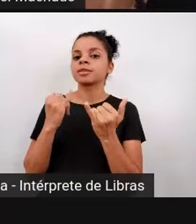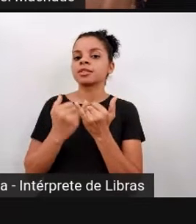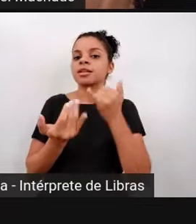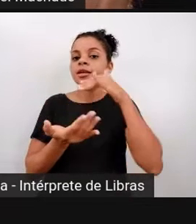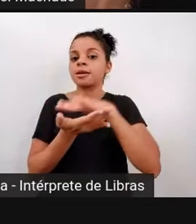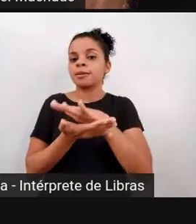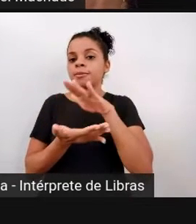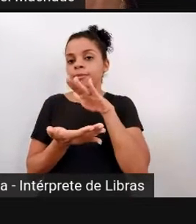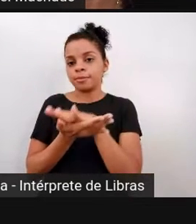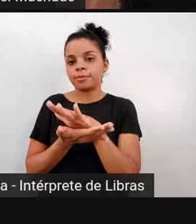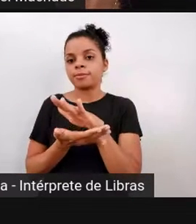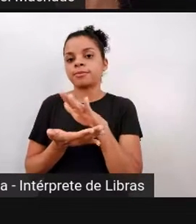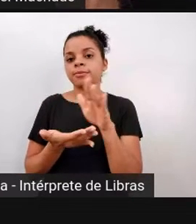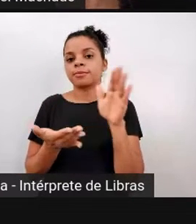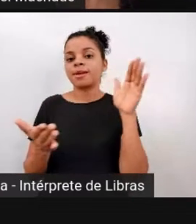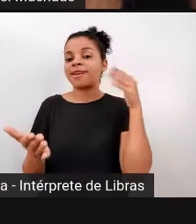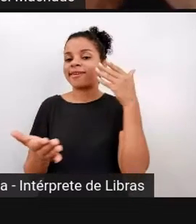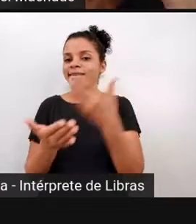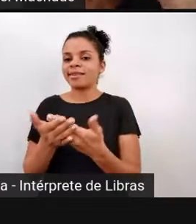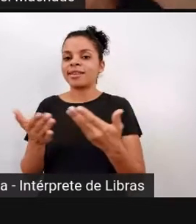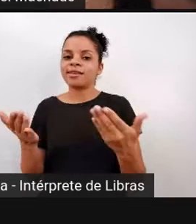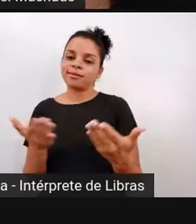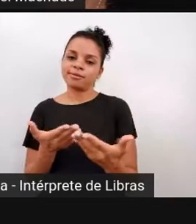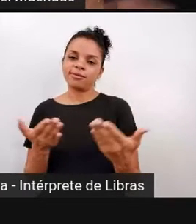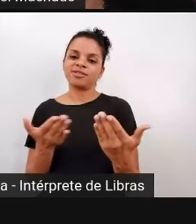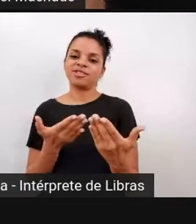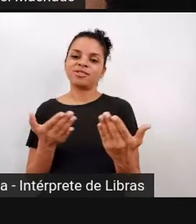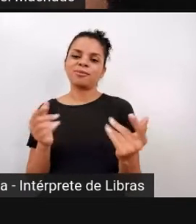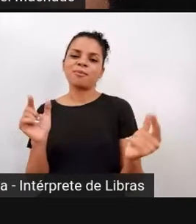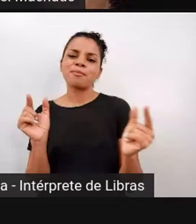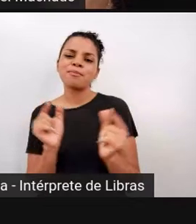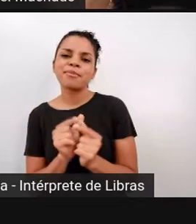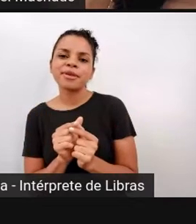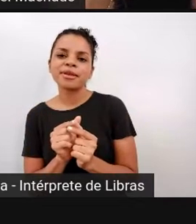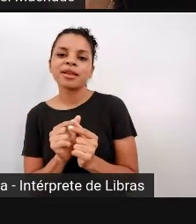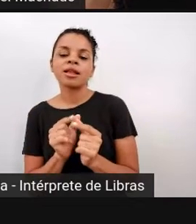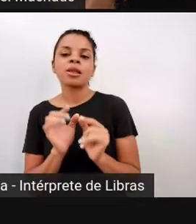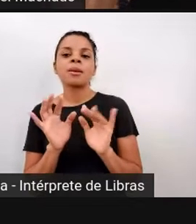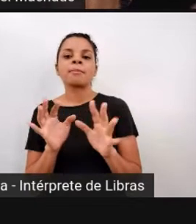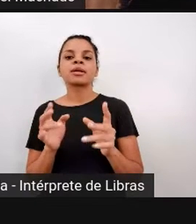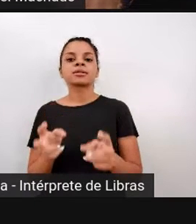até o momento seja pequeno, percebe-se numa primeira amostra que o